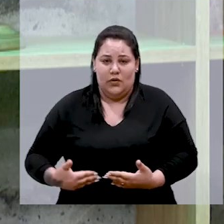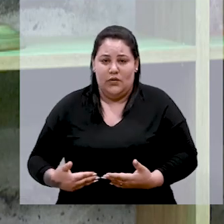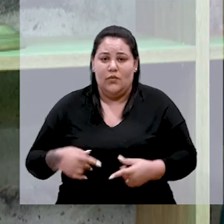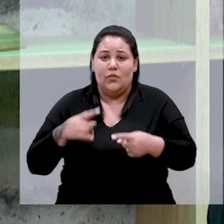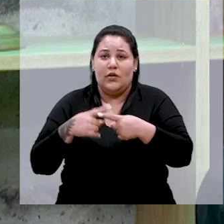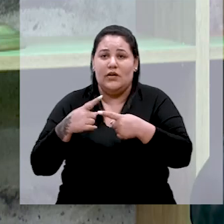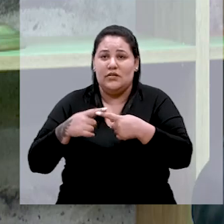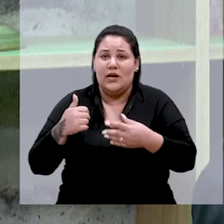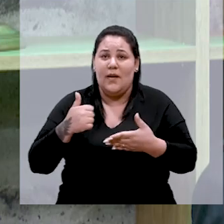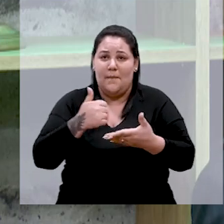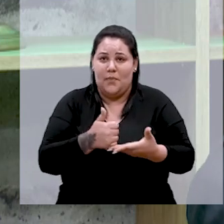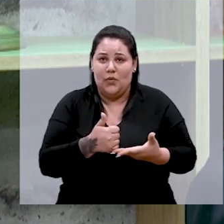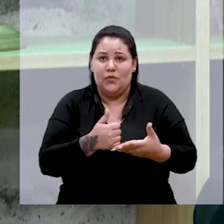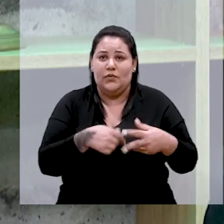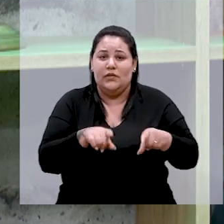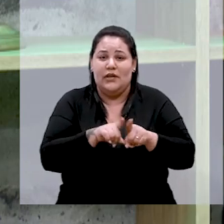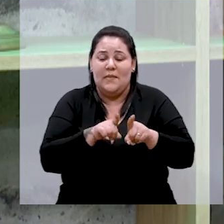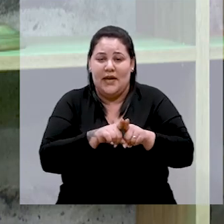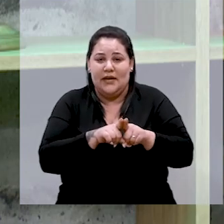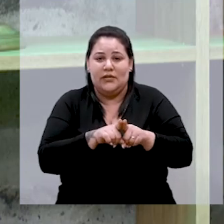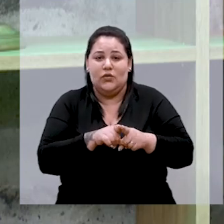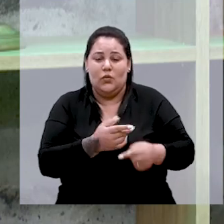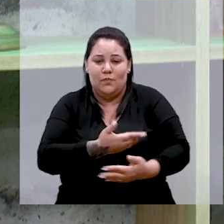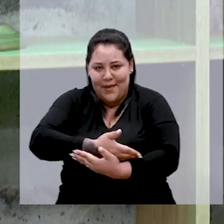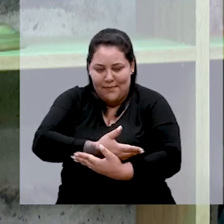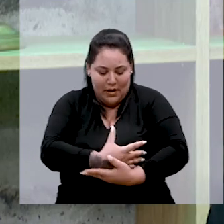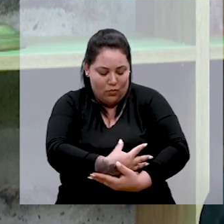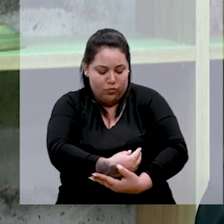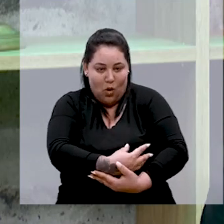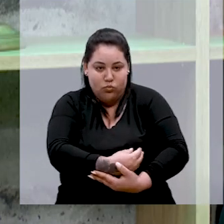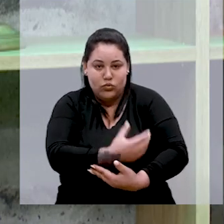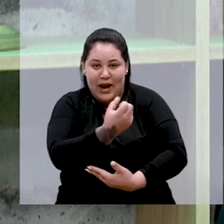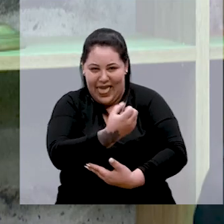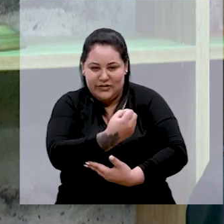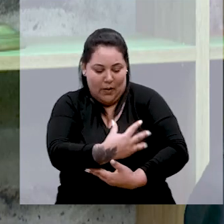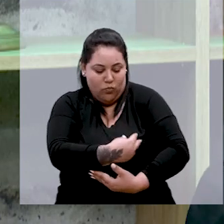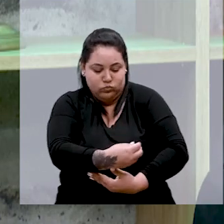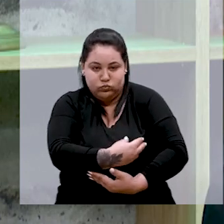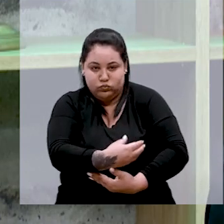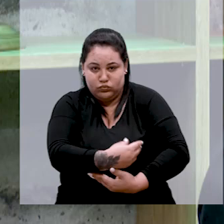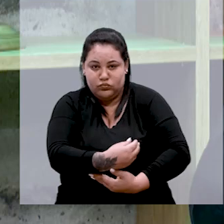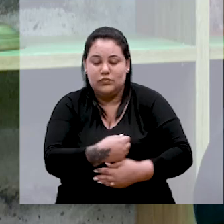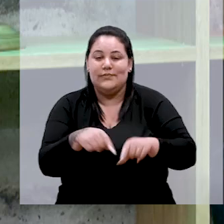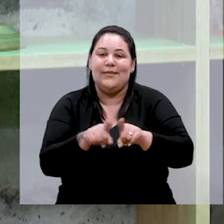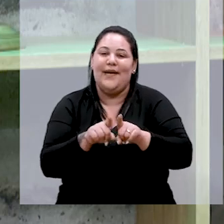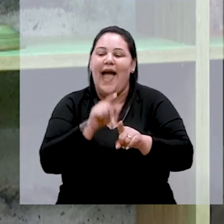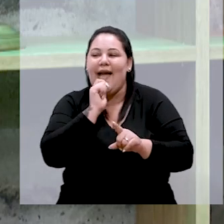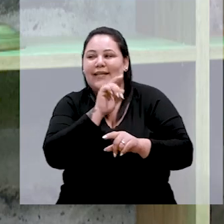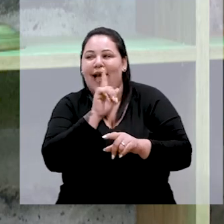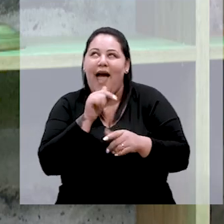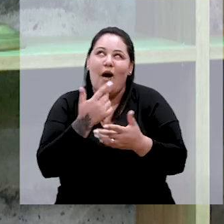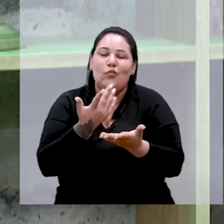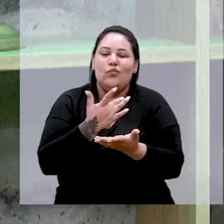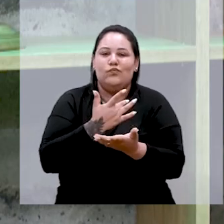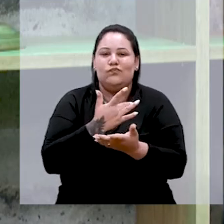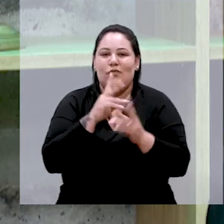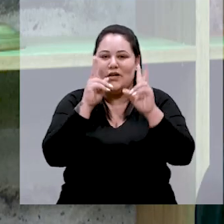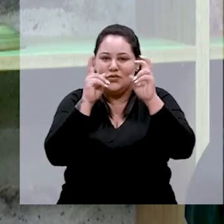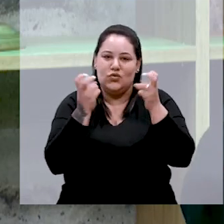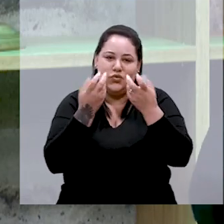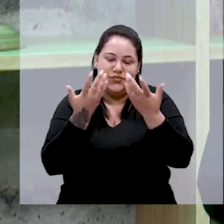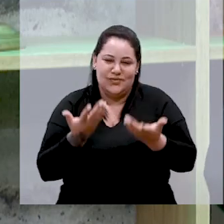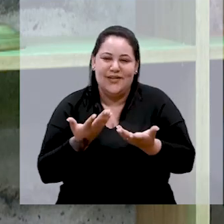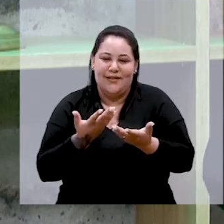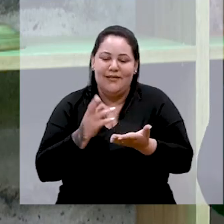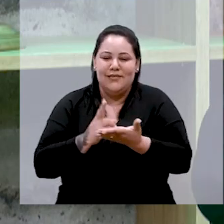especialmente, pela contribuição com o Banco do Aleitamento Materno. É uma pauta ainda inconclusa e mesmo que seja